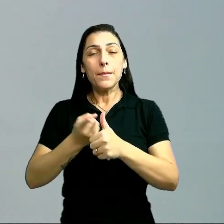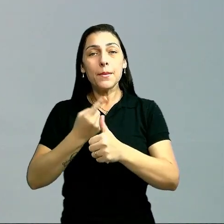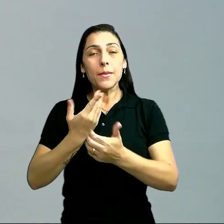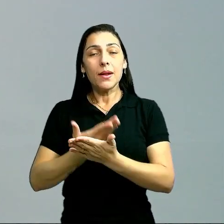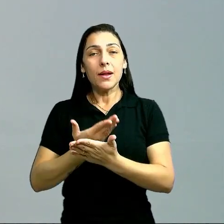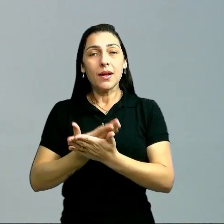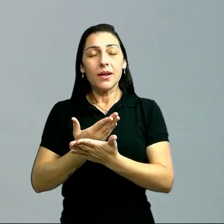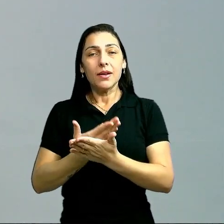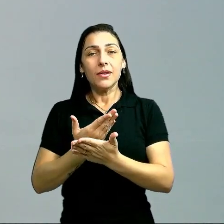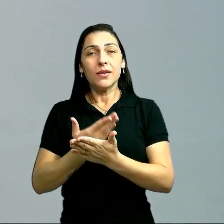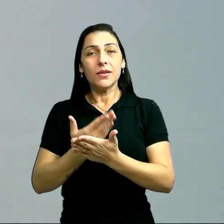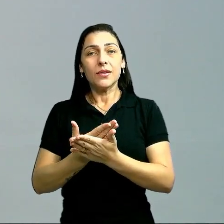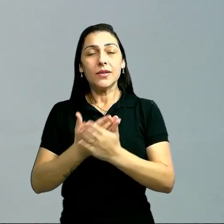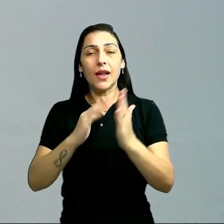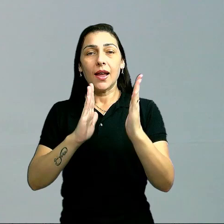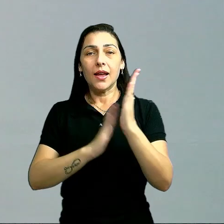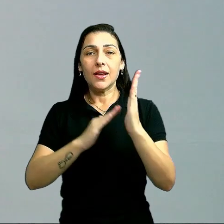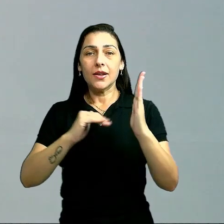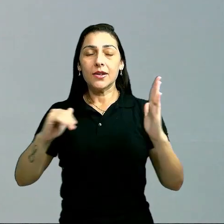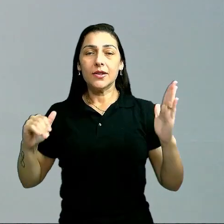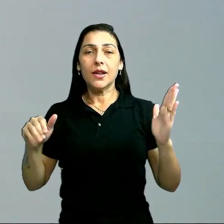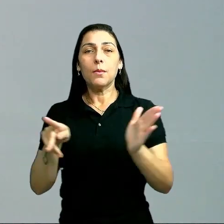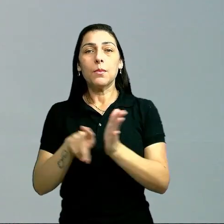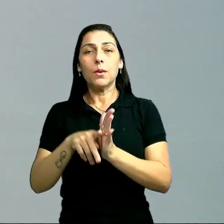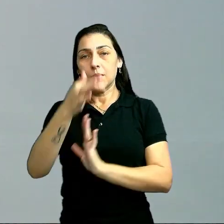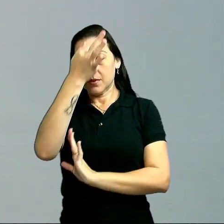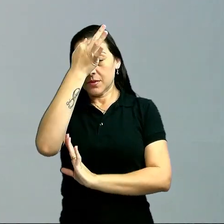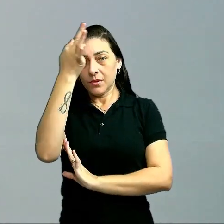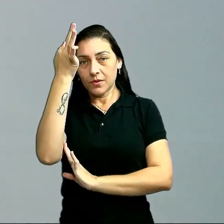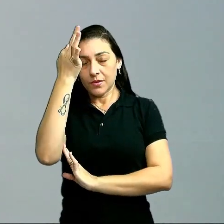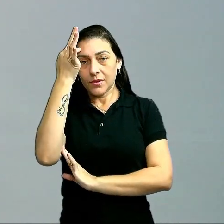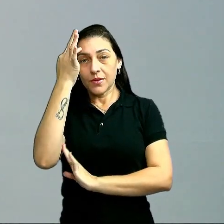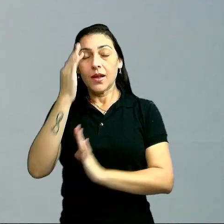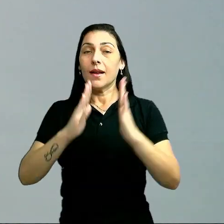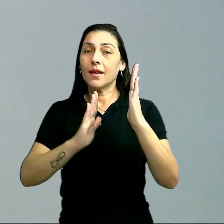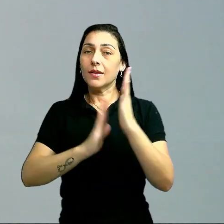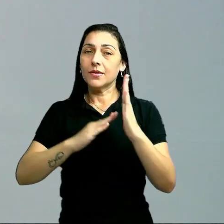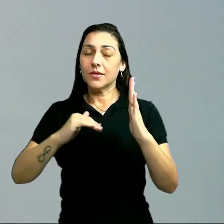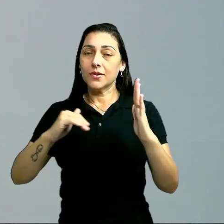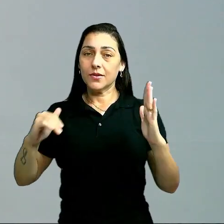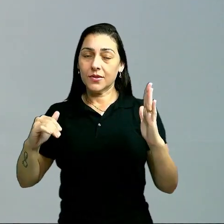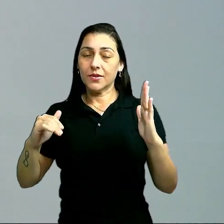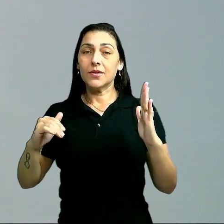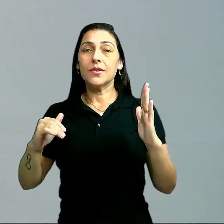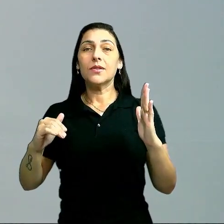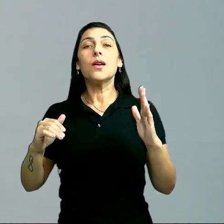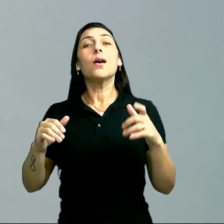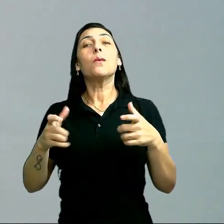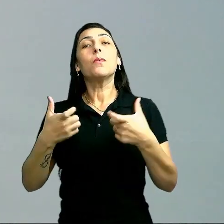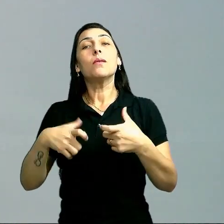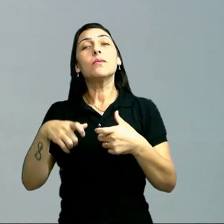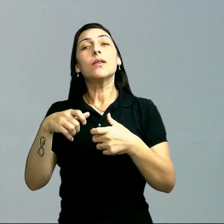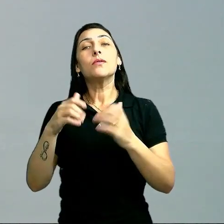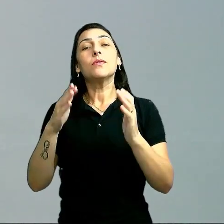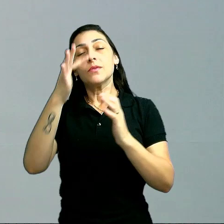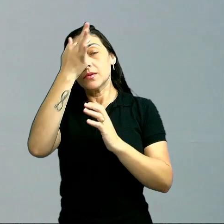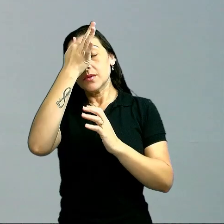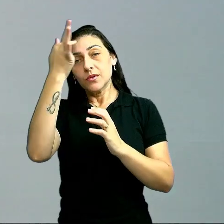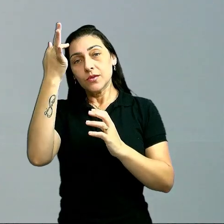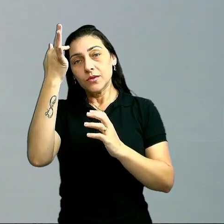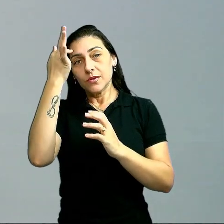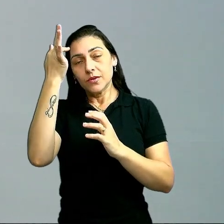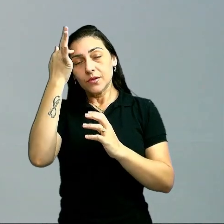aula sobre a questão da estética na filosofia. Então, a estética é uma área da filosofia, assim como é a área